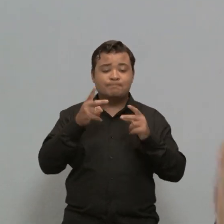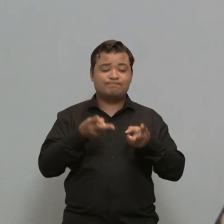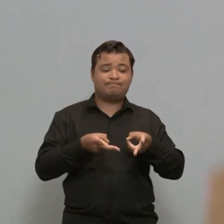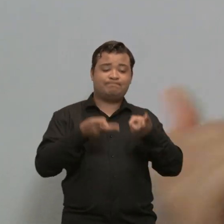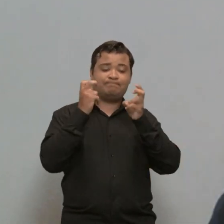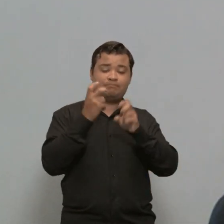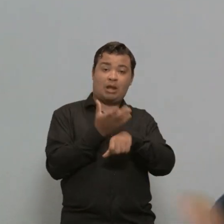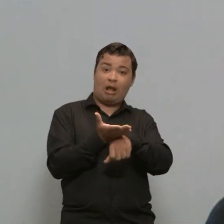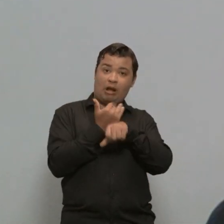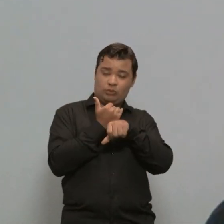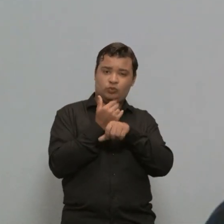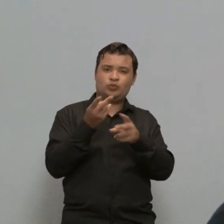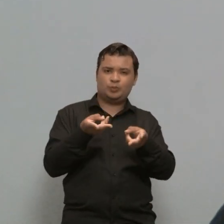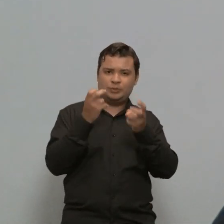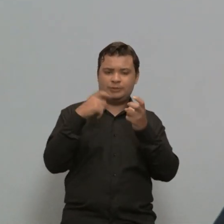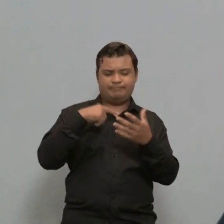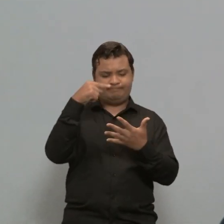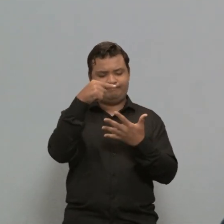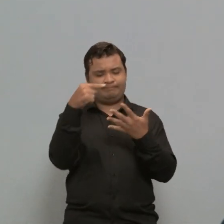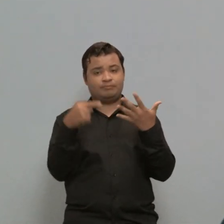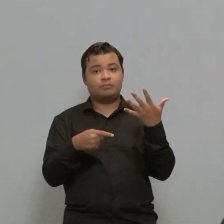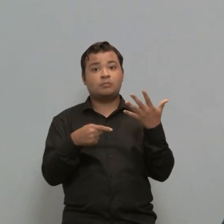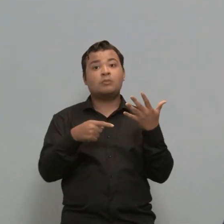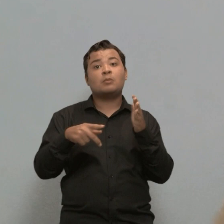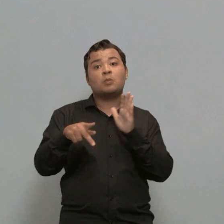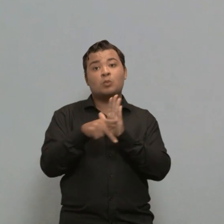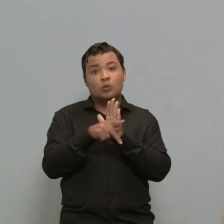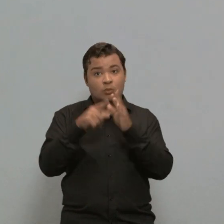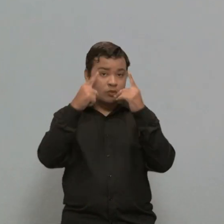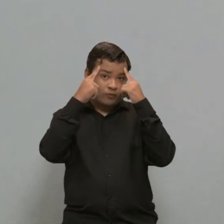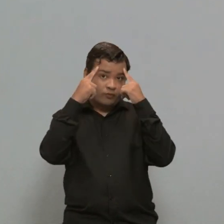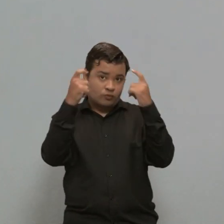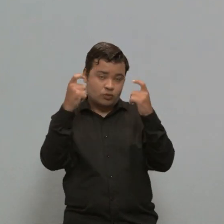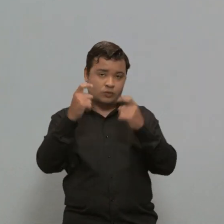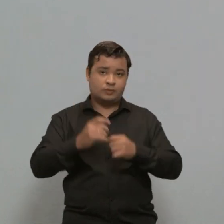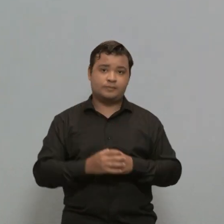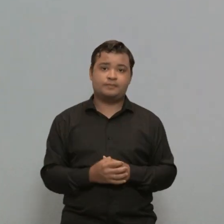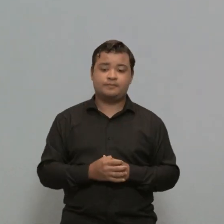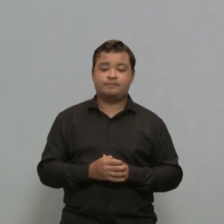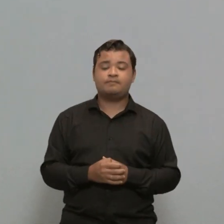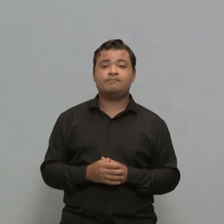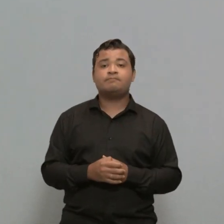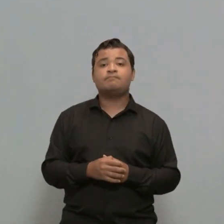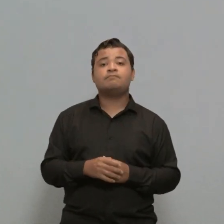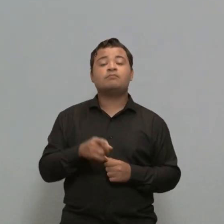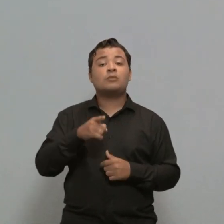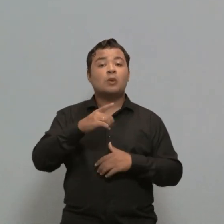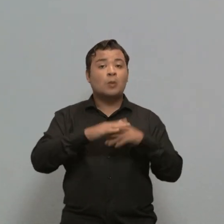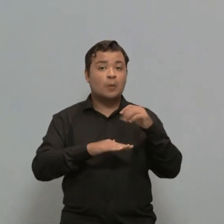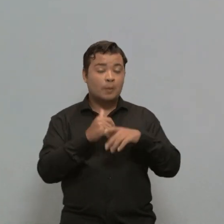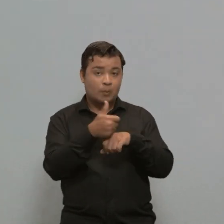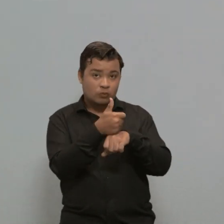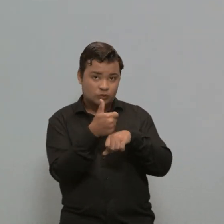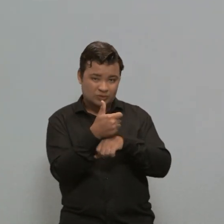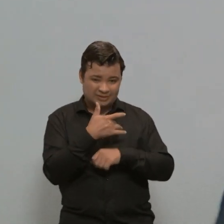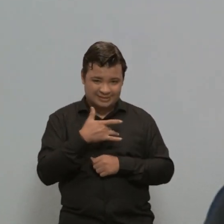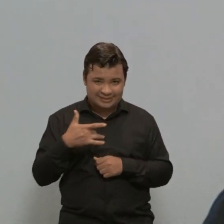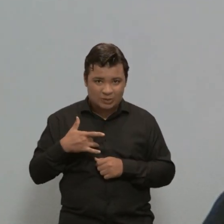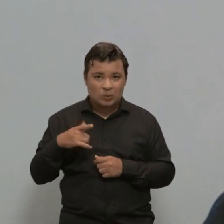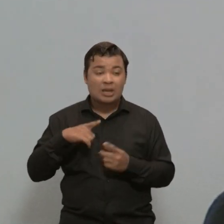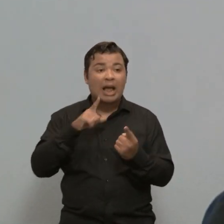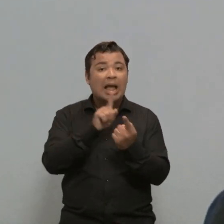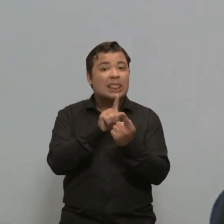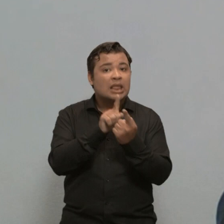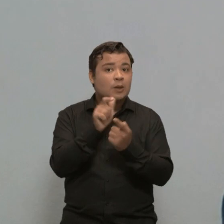precocemente sinais e sintomas sugestivos de violência. Então, o profissional de saúde, ao fazer o atendimento de uma mulher, nas